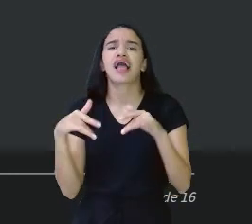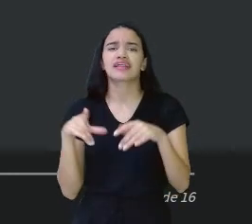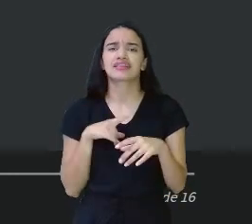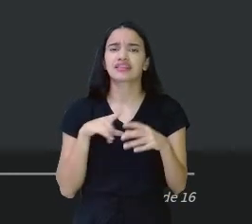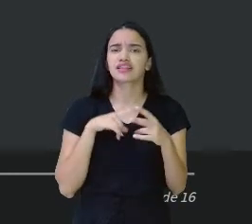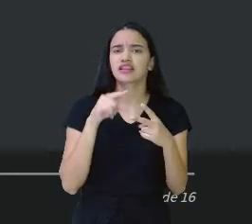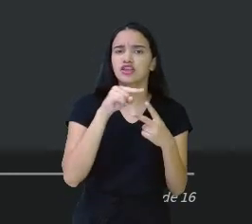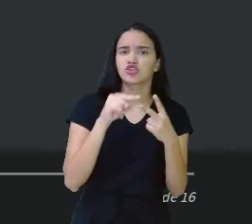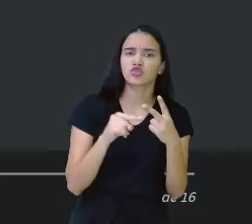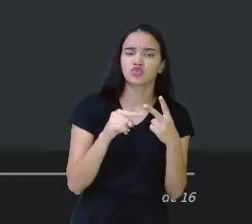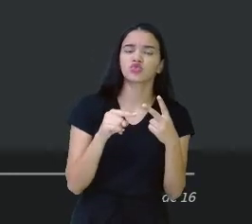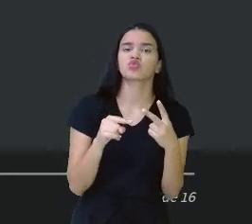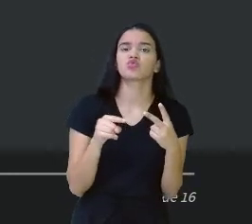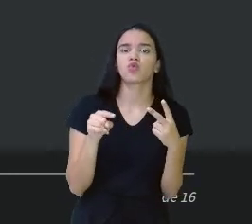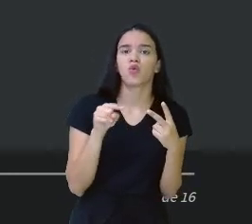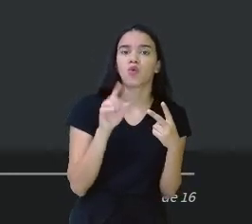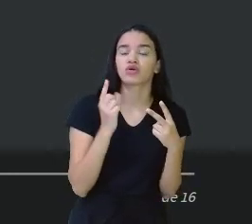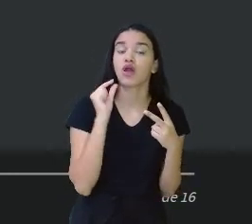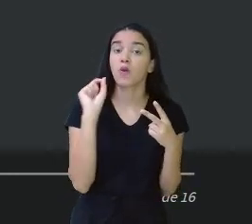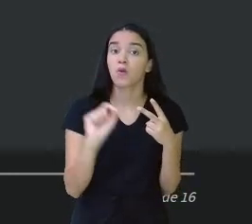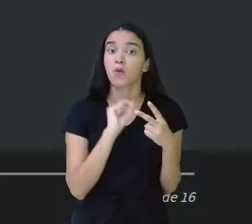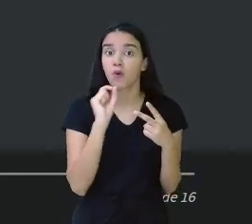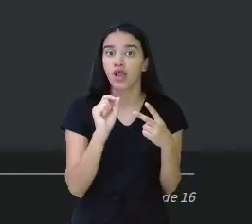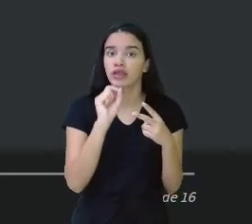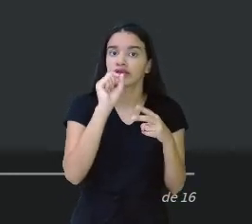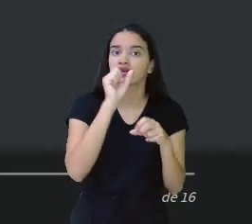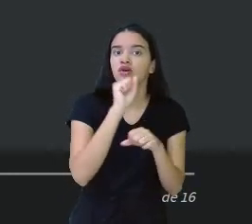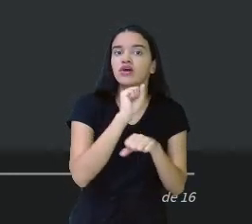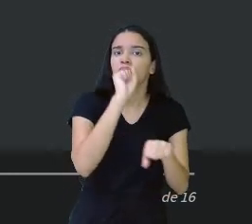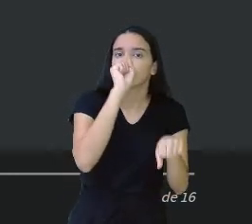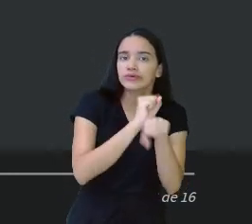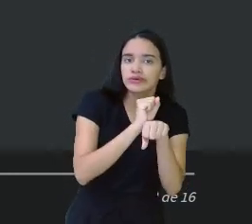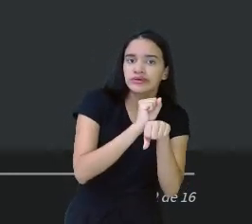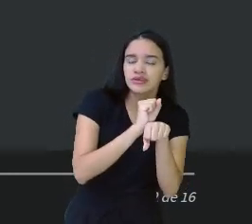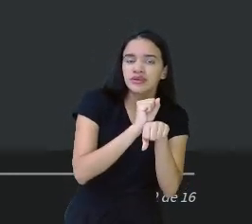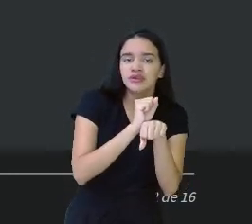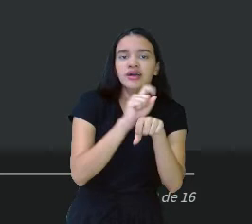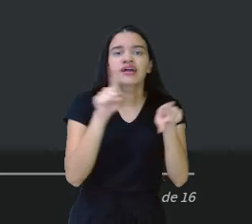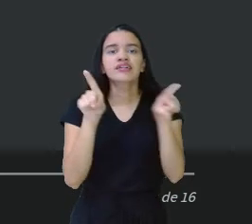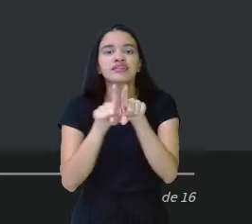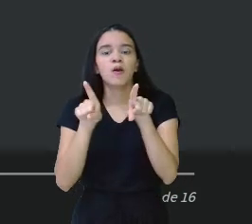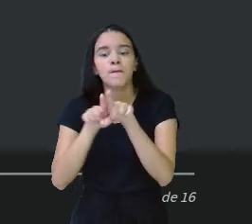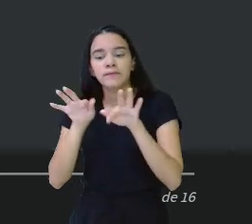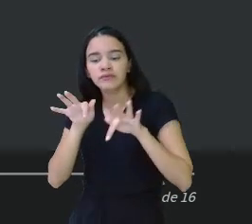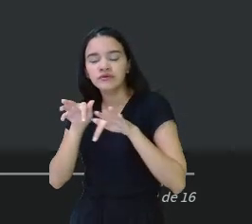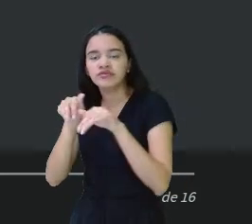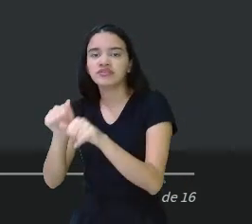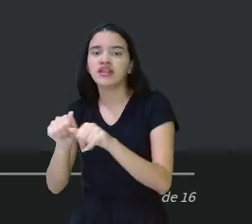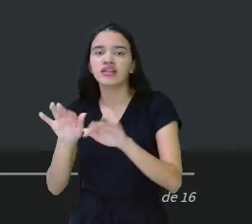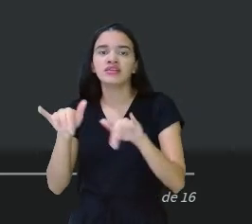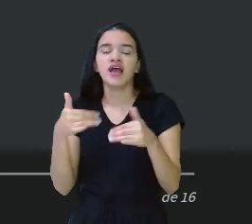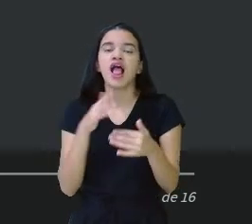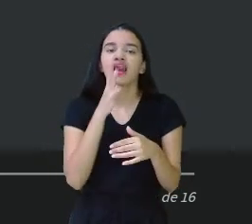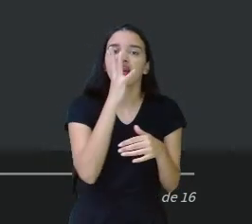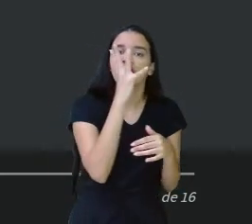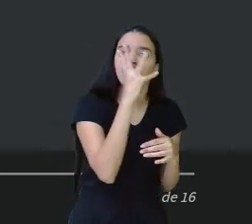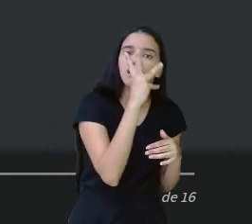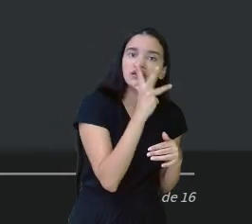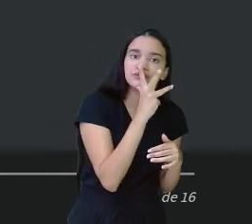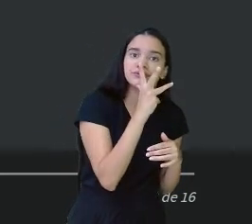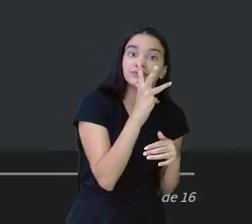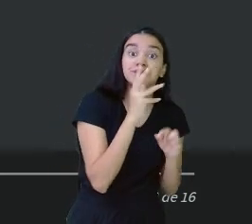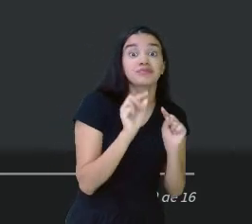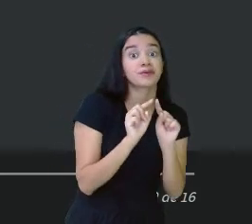2 sinais de pontuação. Um que dá uma pausa e o outro para finalizar esse título. Lentos,